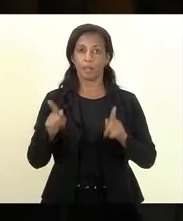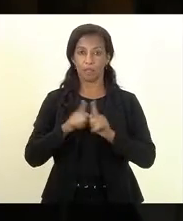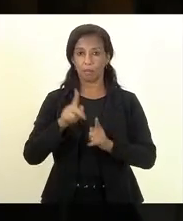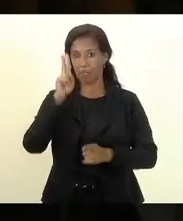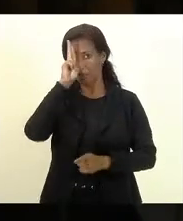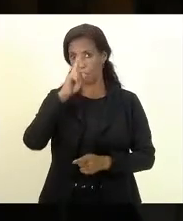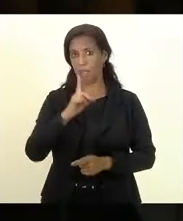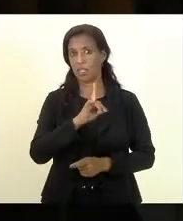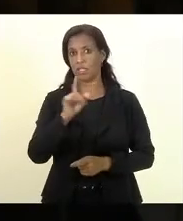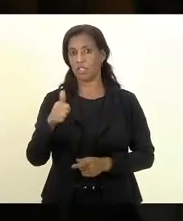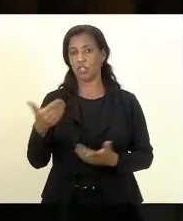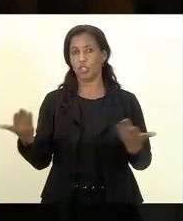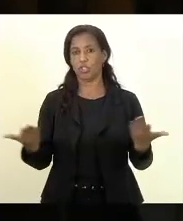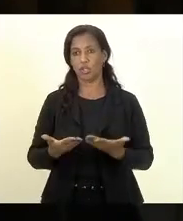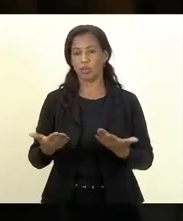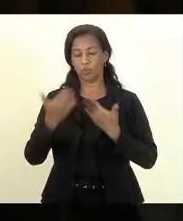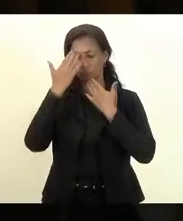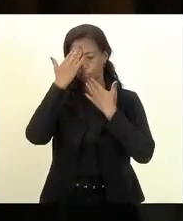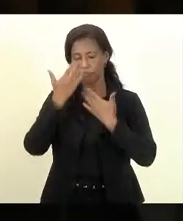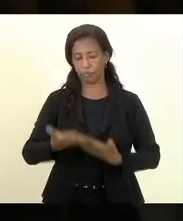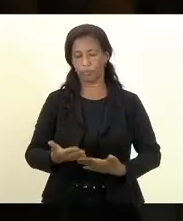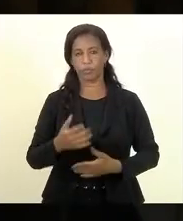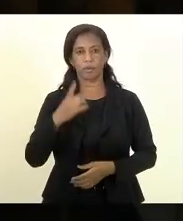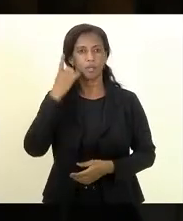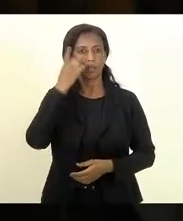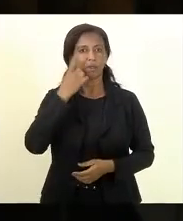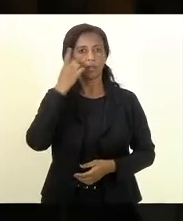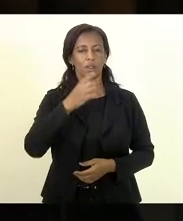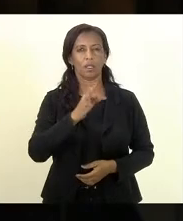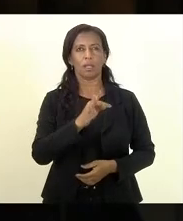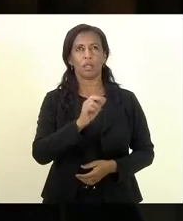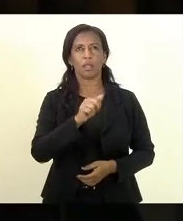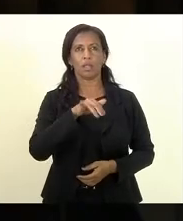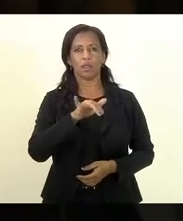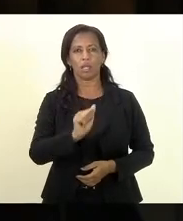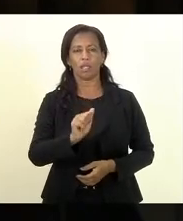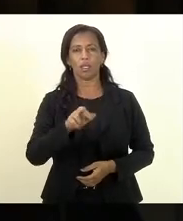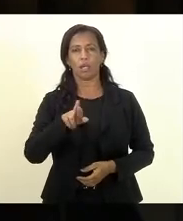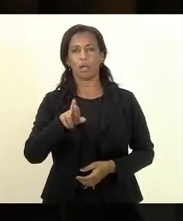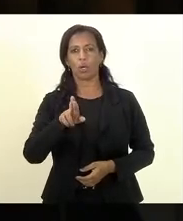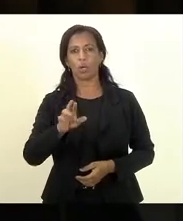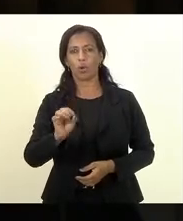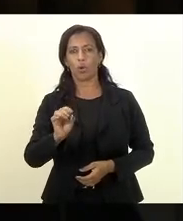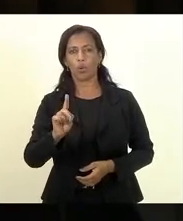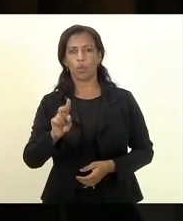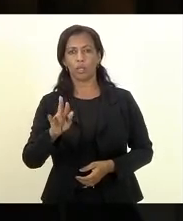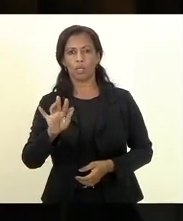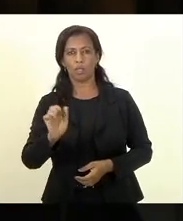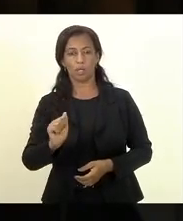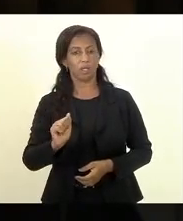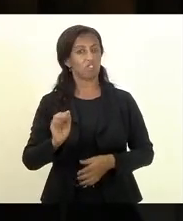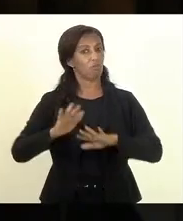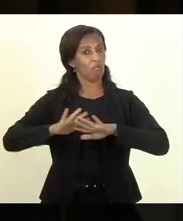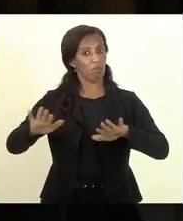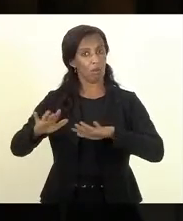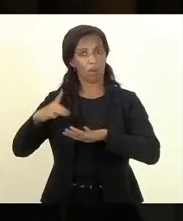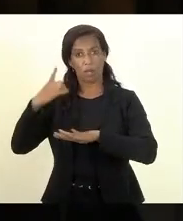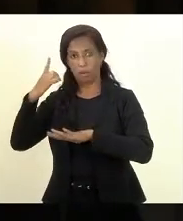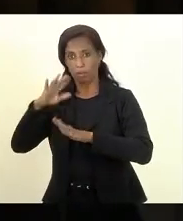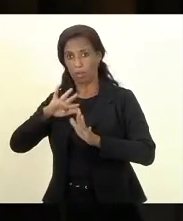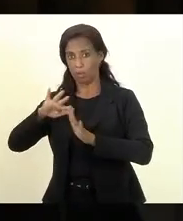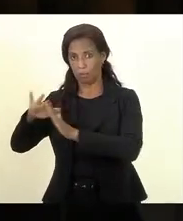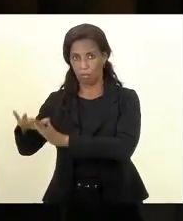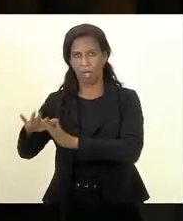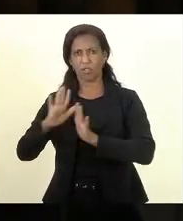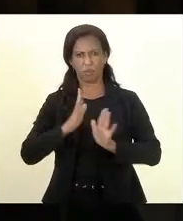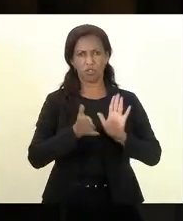e lembrar, com agradecimento, a deputada Tânia Rodrigues, que não está conosco nesta legislatura mais, mas é uma deputada que passou aqui